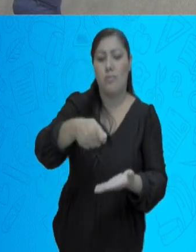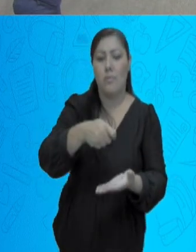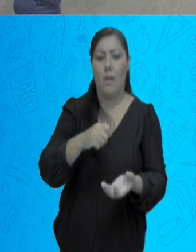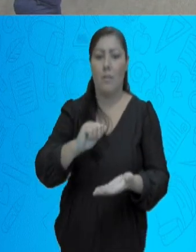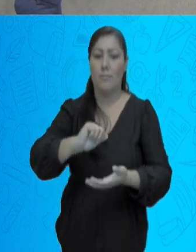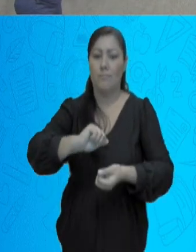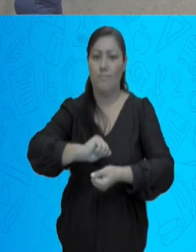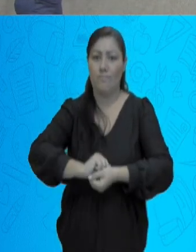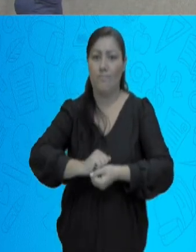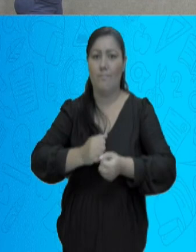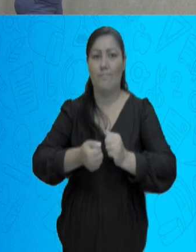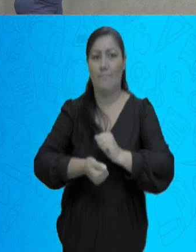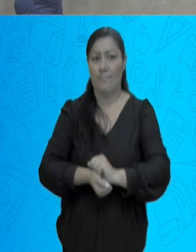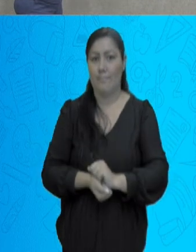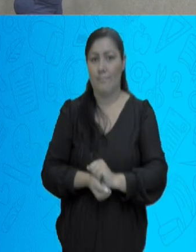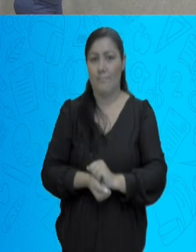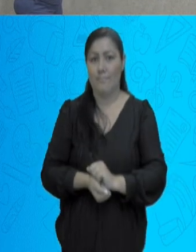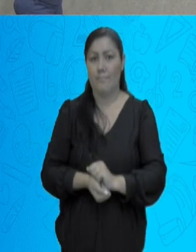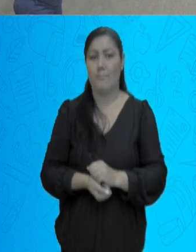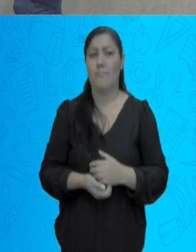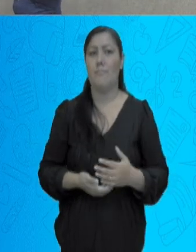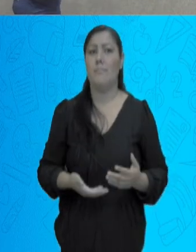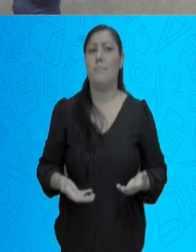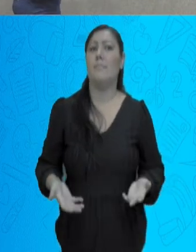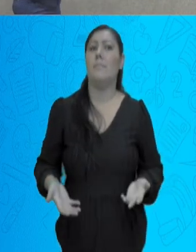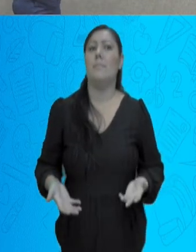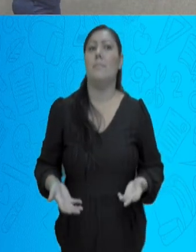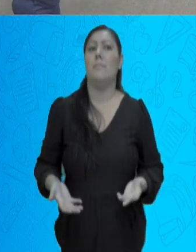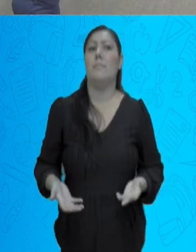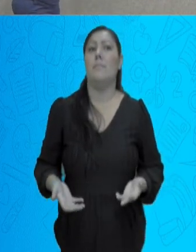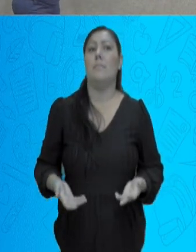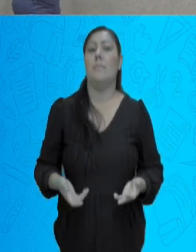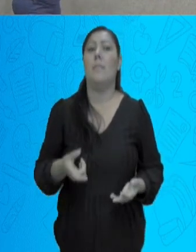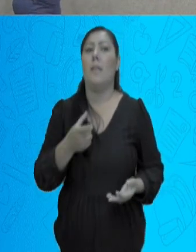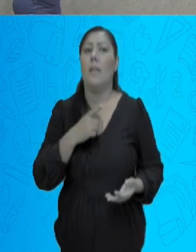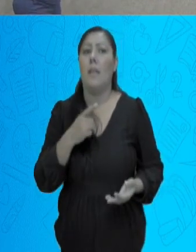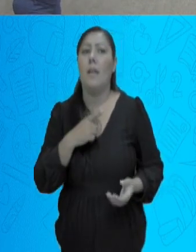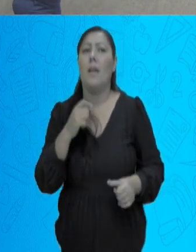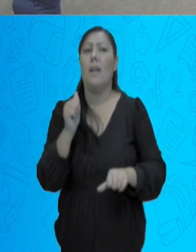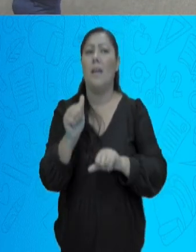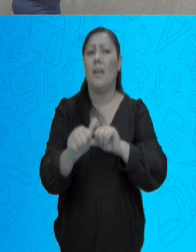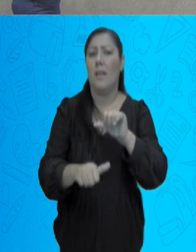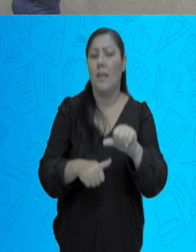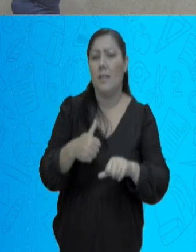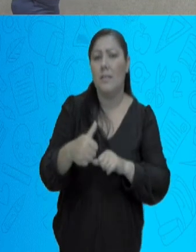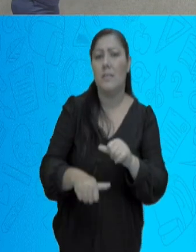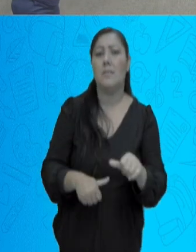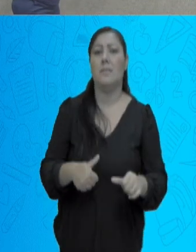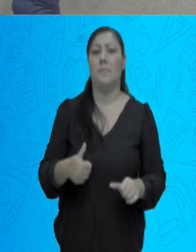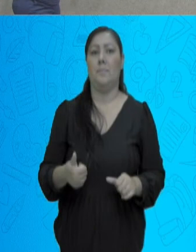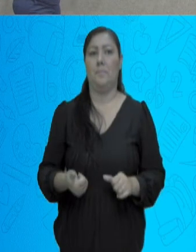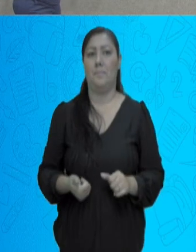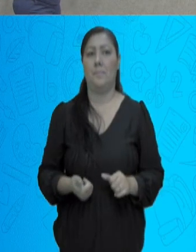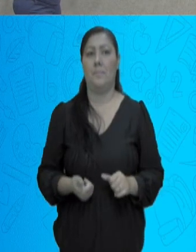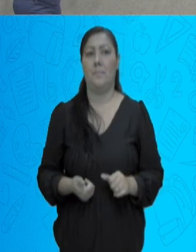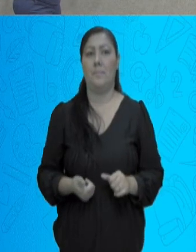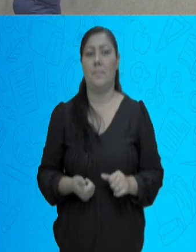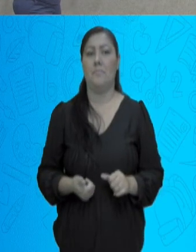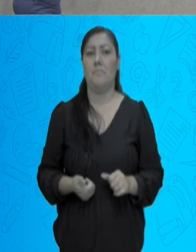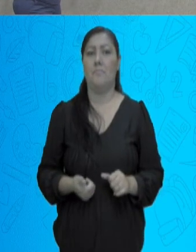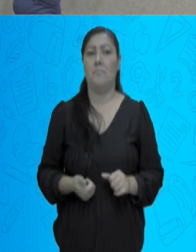são considerados o que, então? Eles apresentam as mudanças, apresentam as alterações, só que de uma